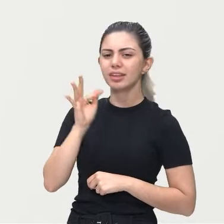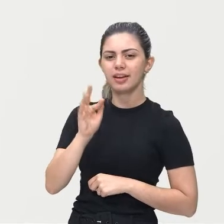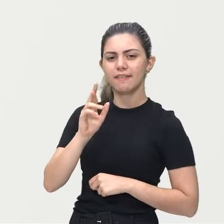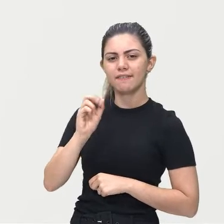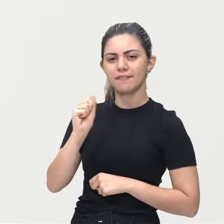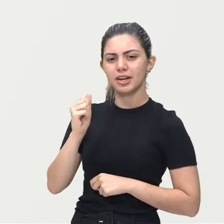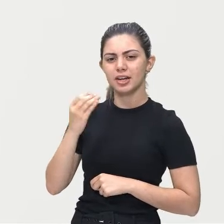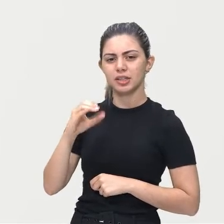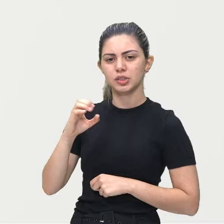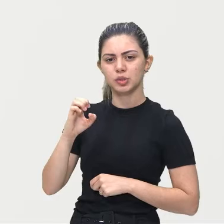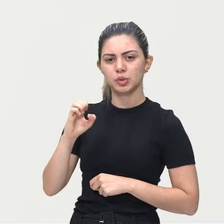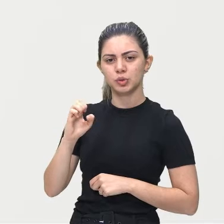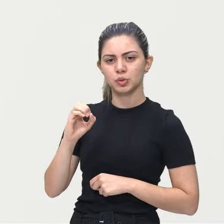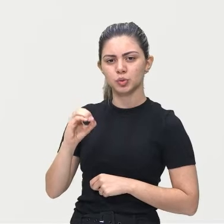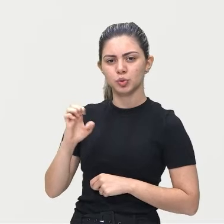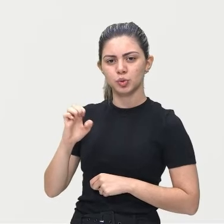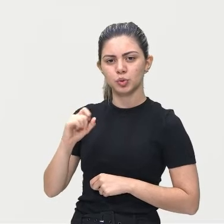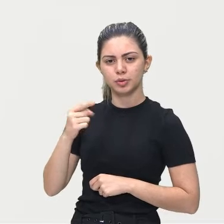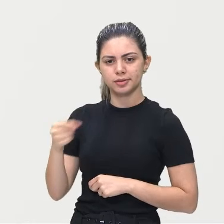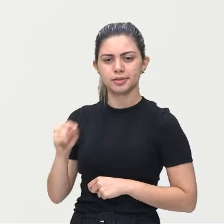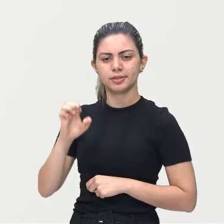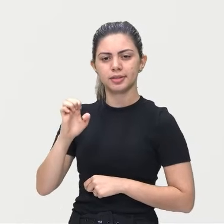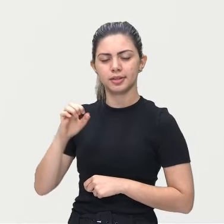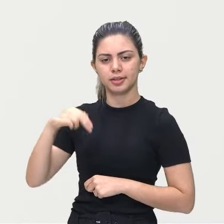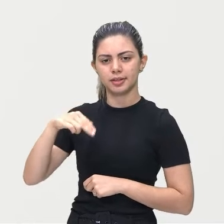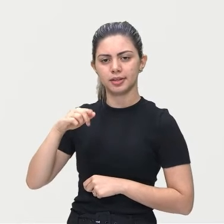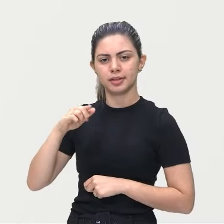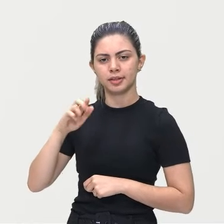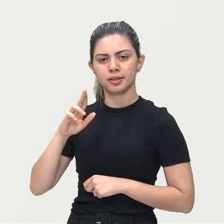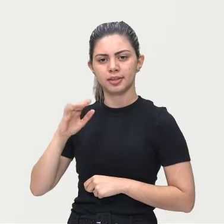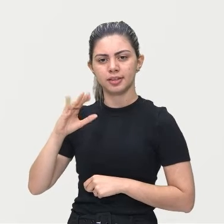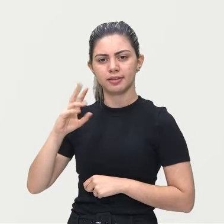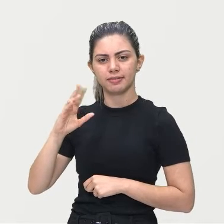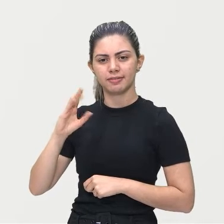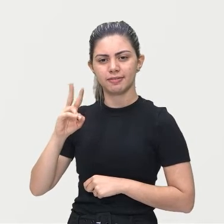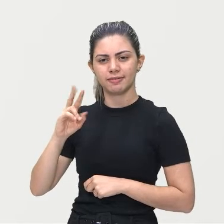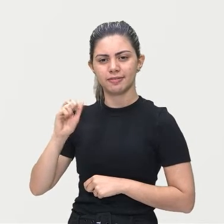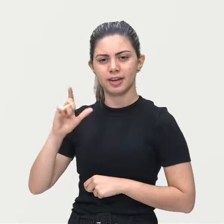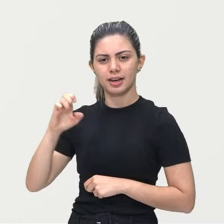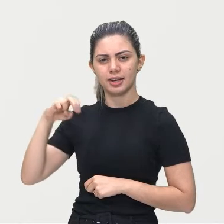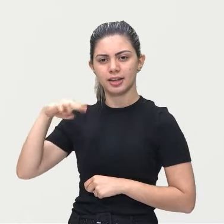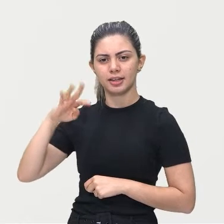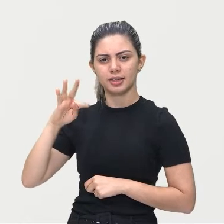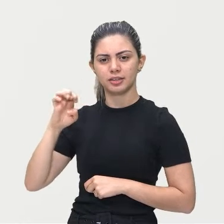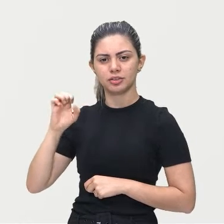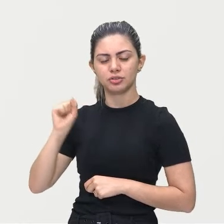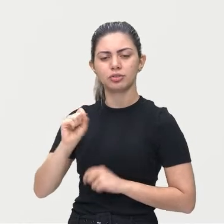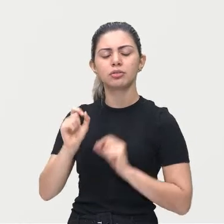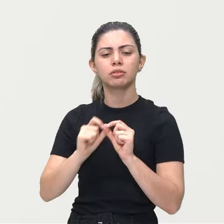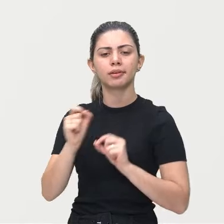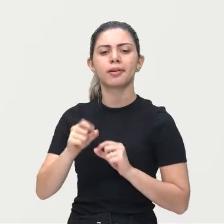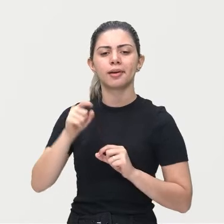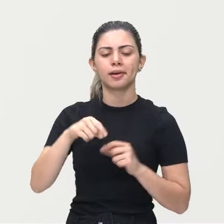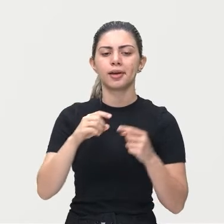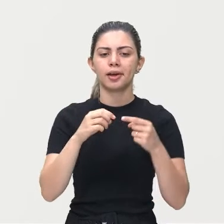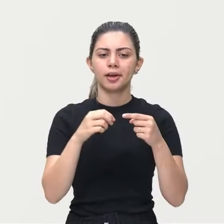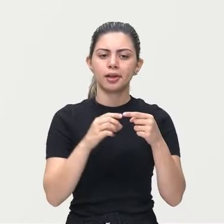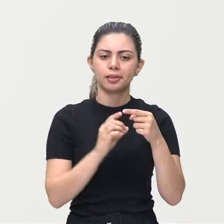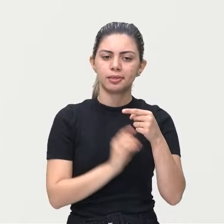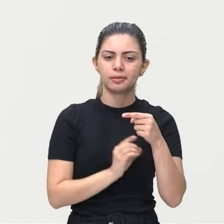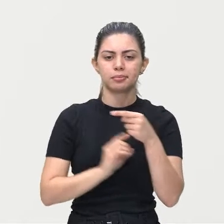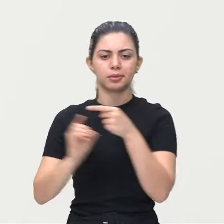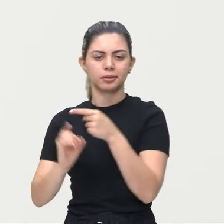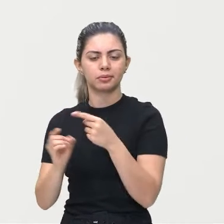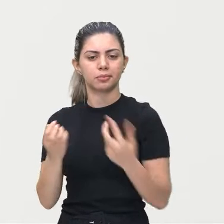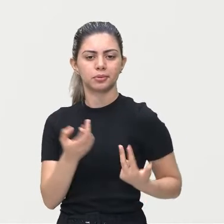né? E qual é a questão dessas frações equivalentes? Então, frações